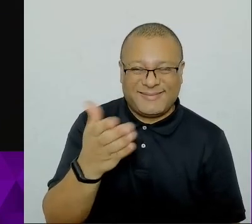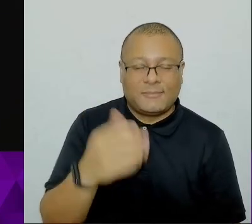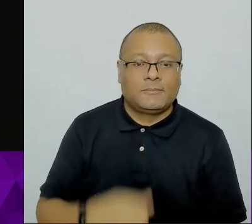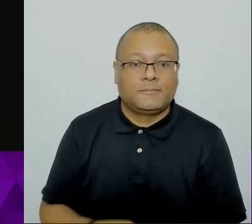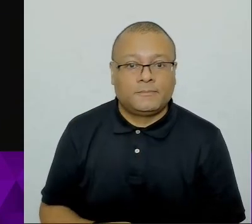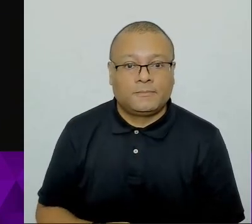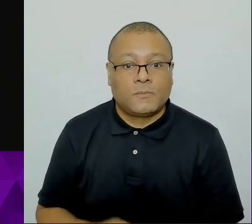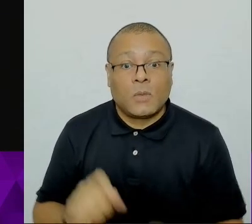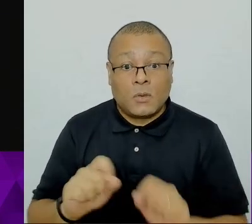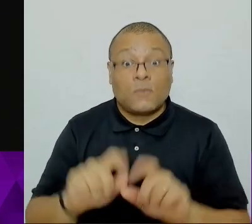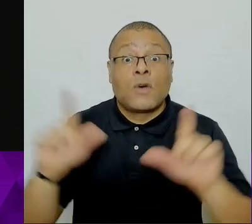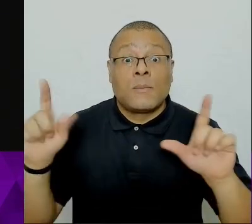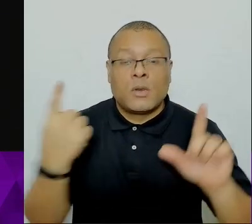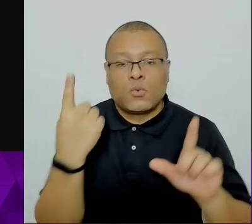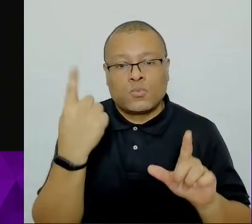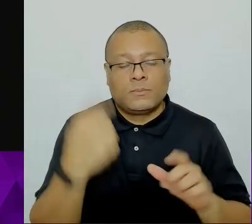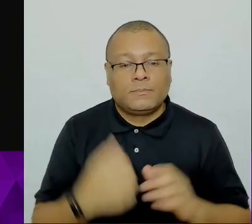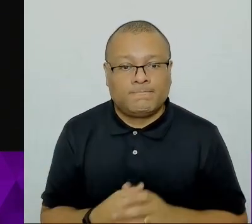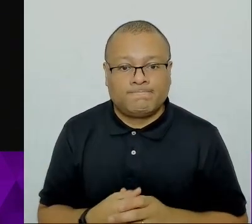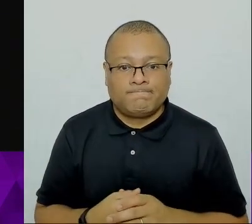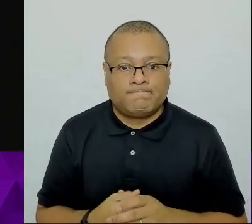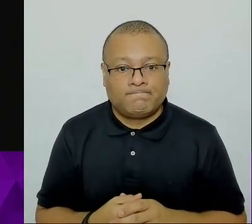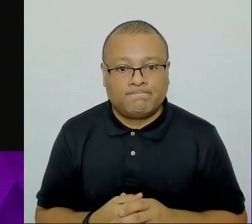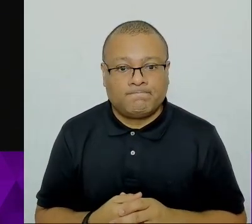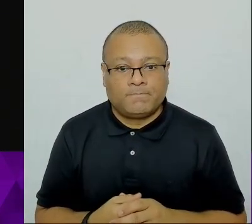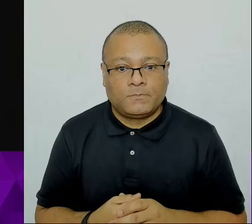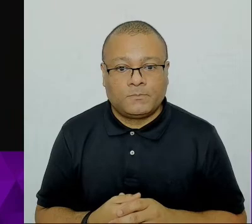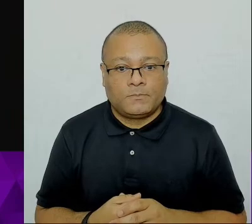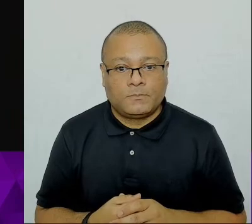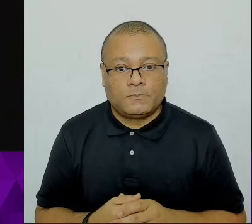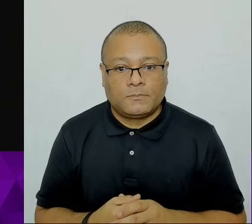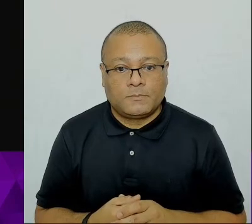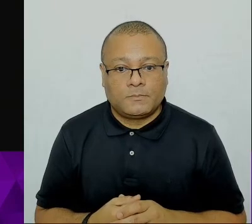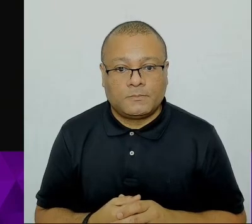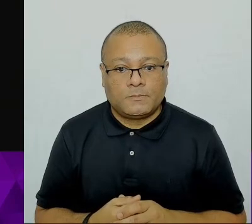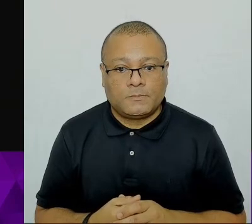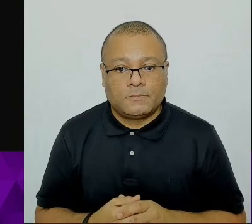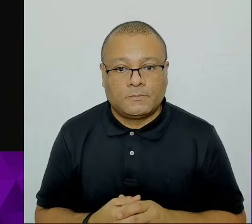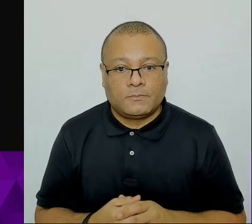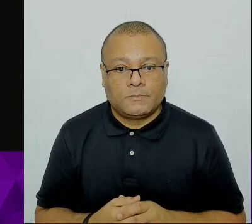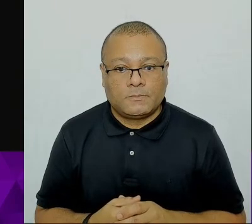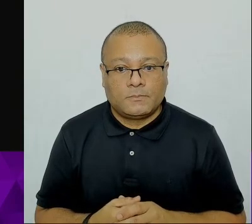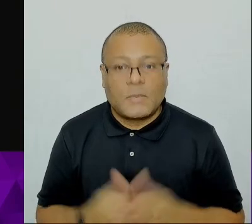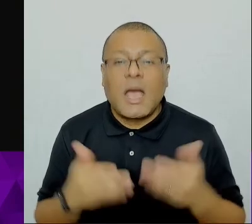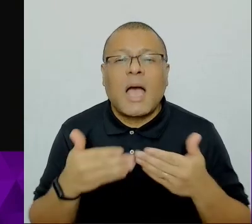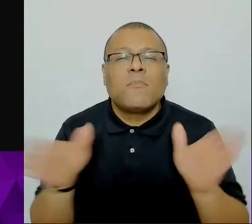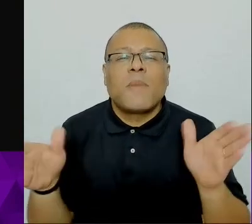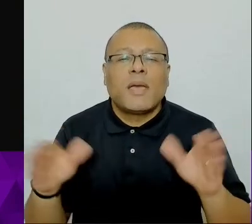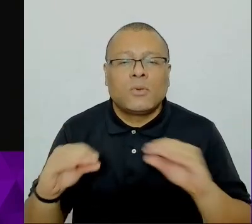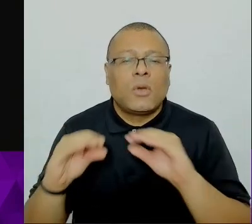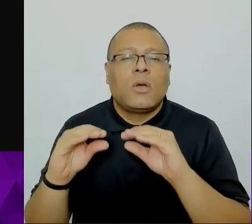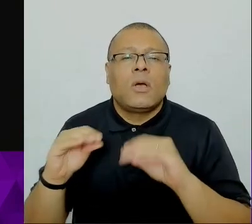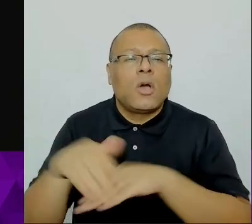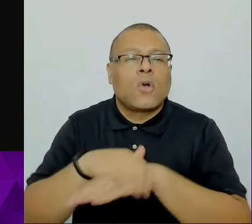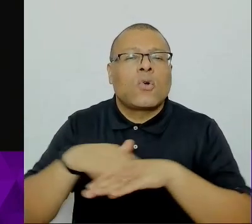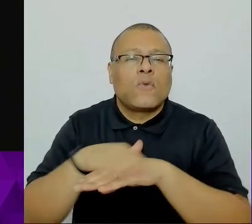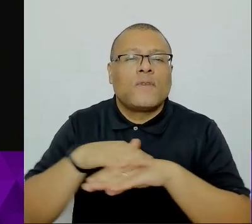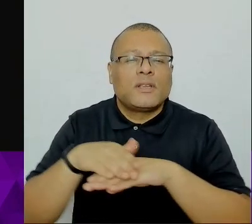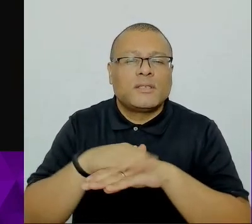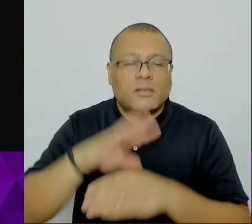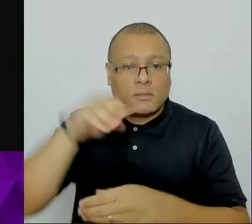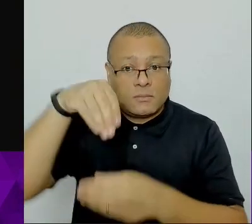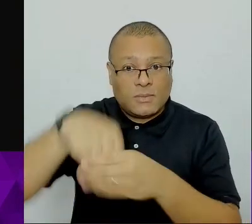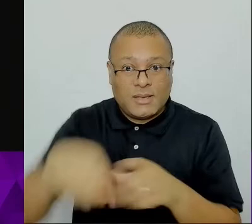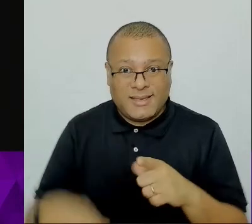vou abrir um modelo aqui a partir de Conversational AI, em geral. Então, tudo que tem aqui dentro